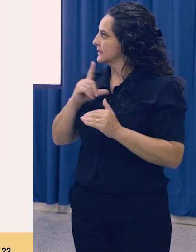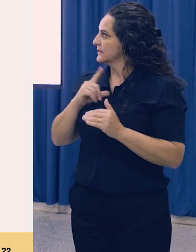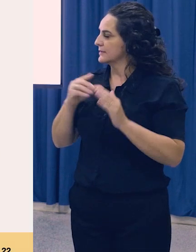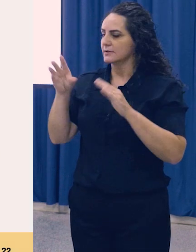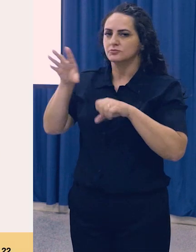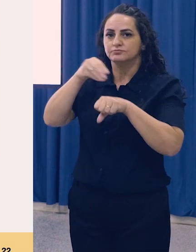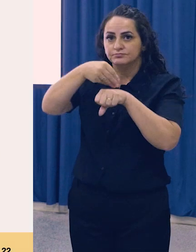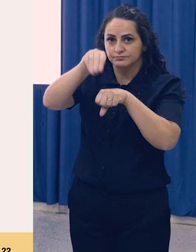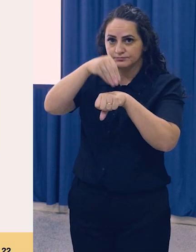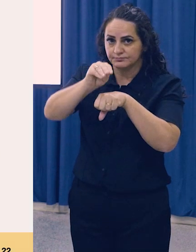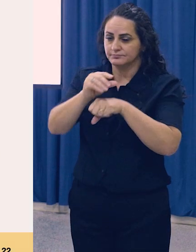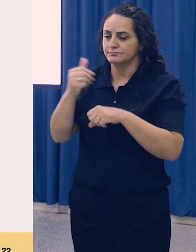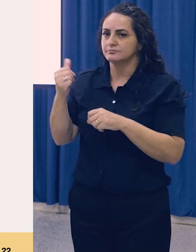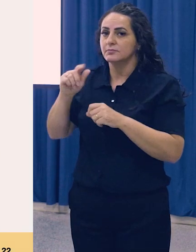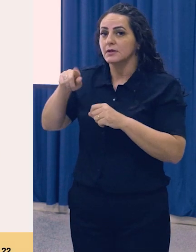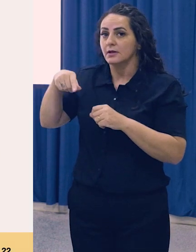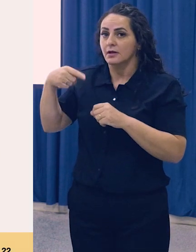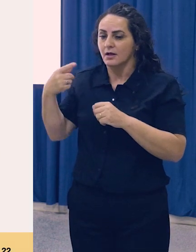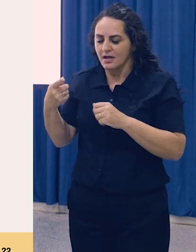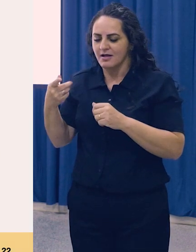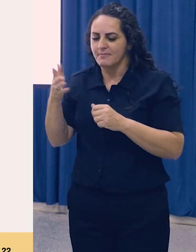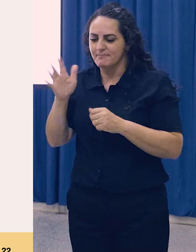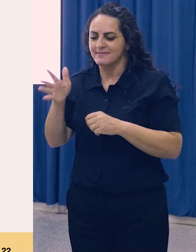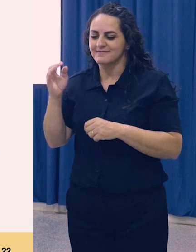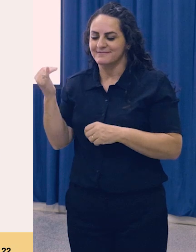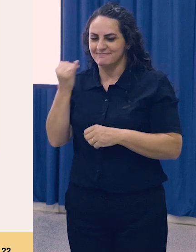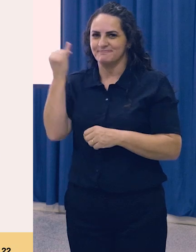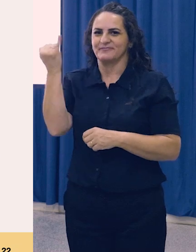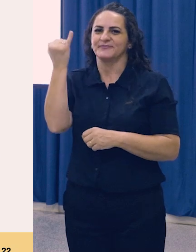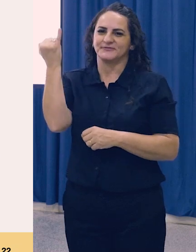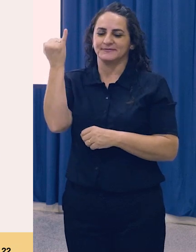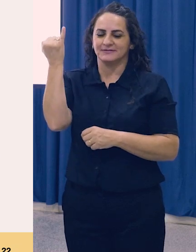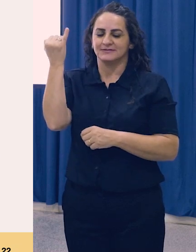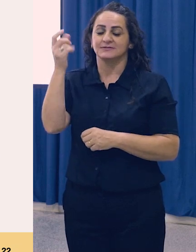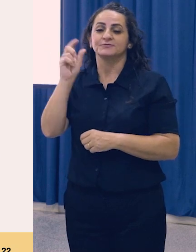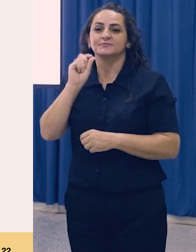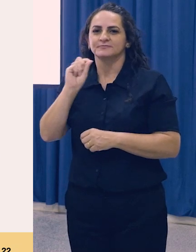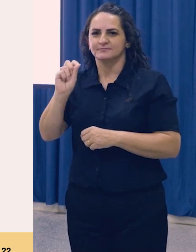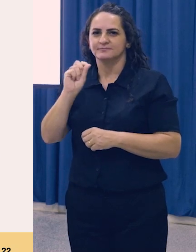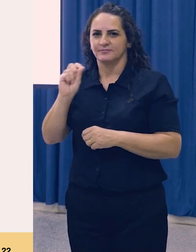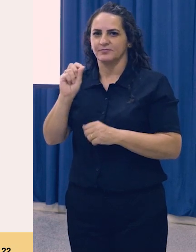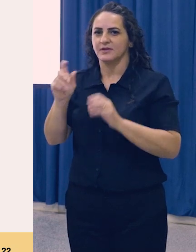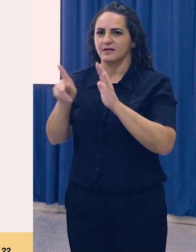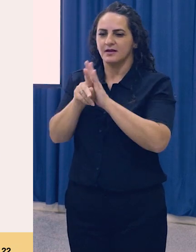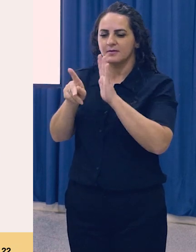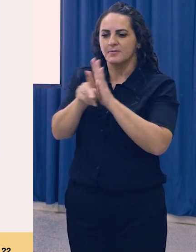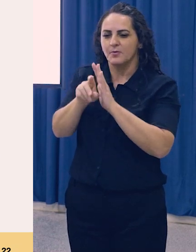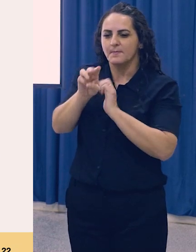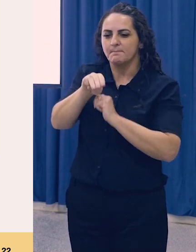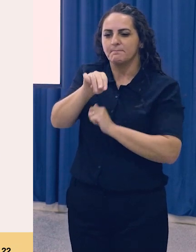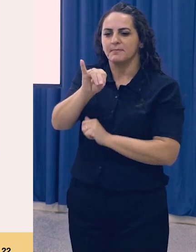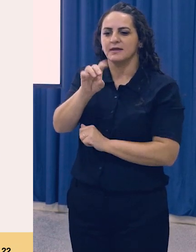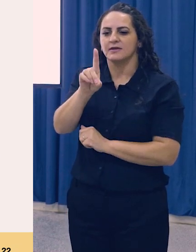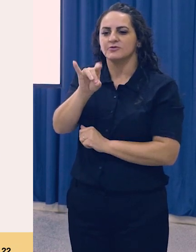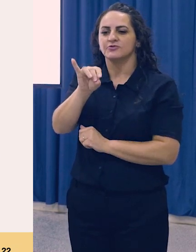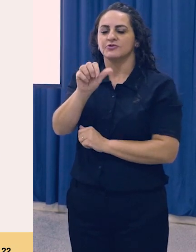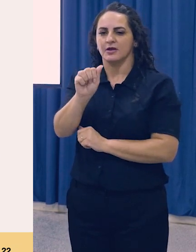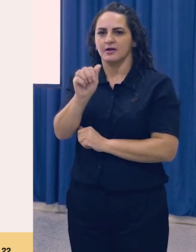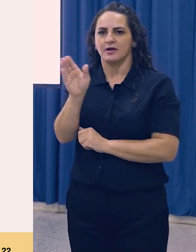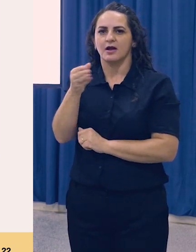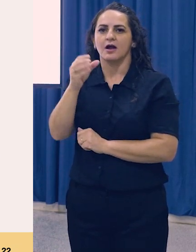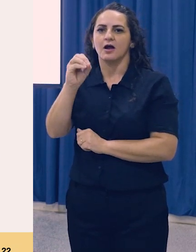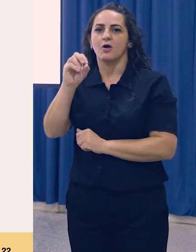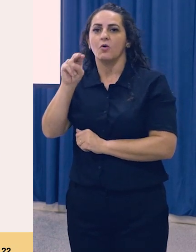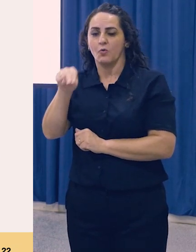E a gente passa, eu acho que para a parte mais importante, que é a mídia on. A mídia on são